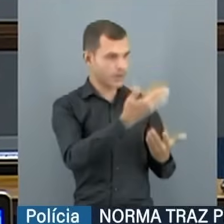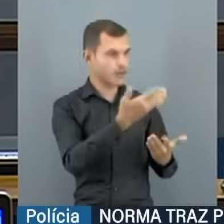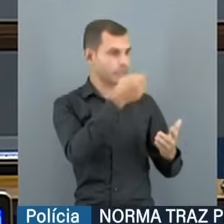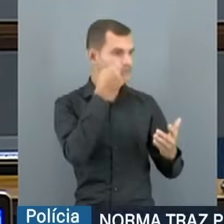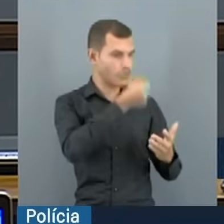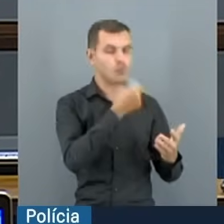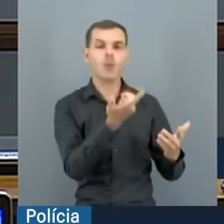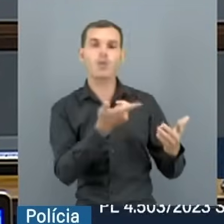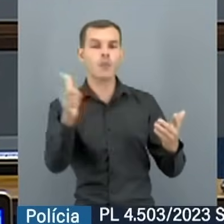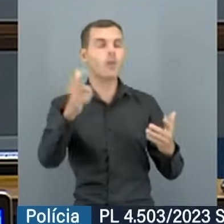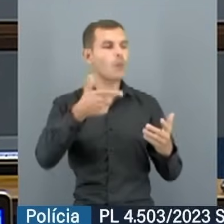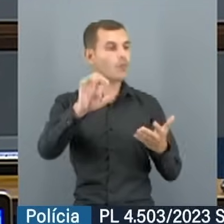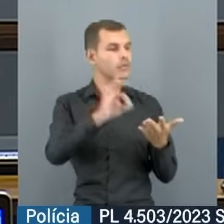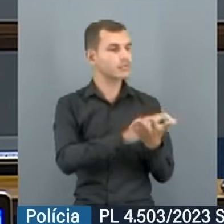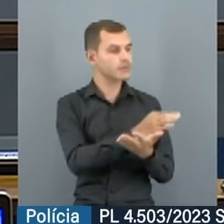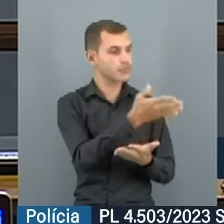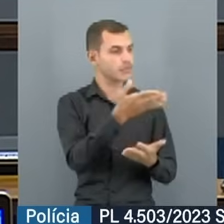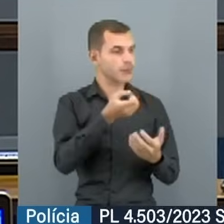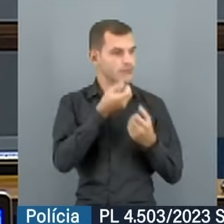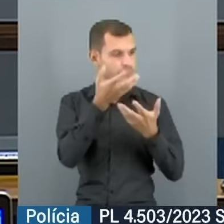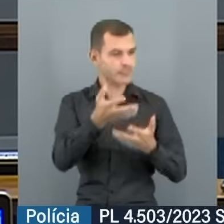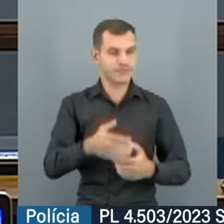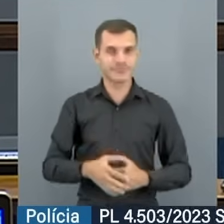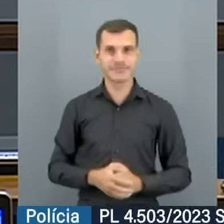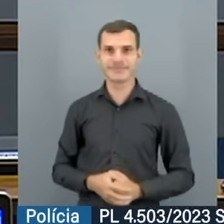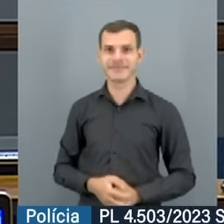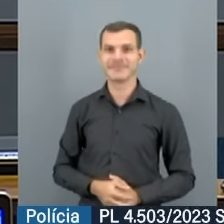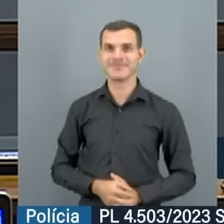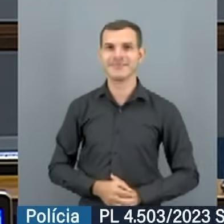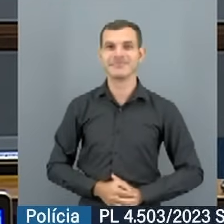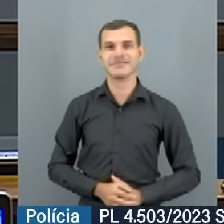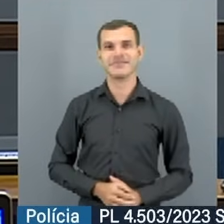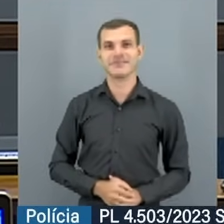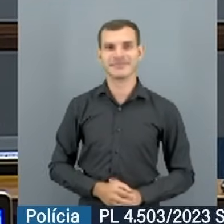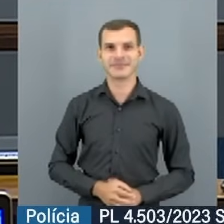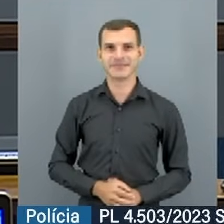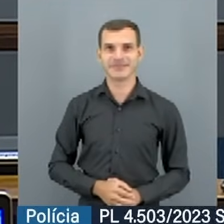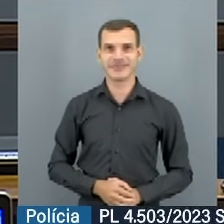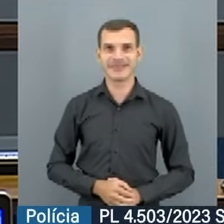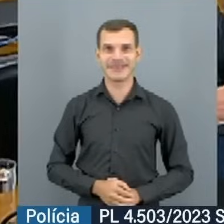Por favor, eu gostaria que ele parasse de... Eu não estou falando o microfone, não. Eu estou falando...